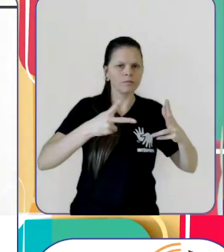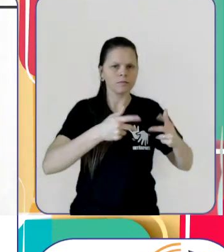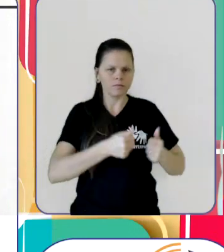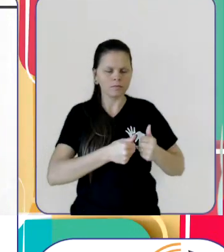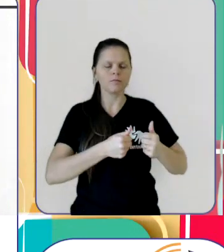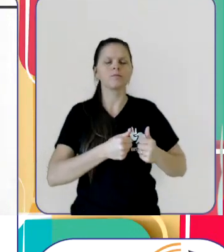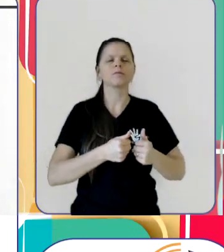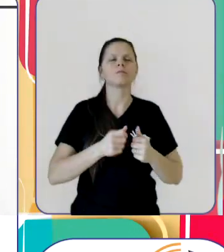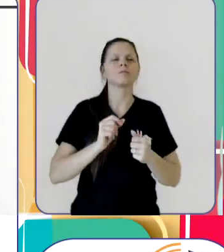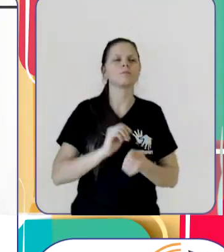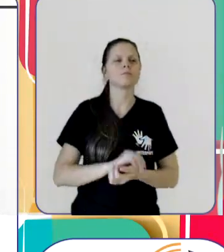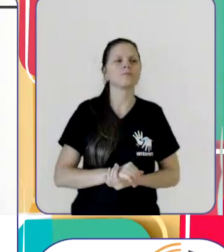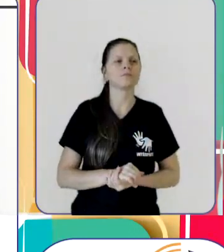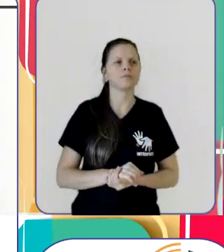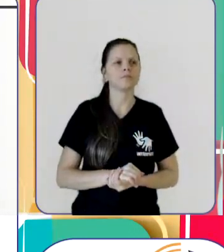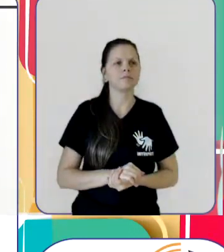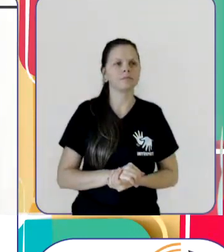funcionamento.